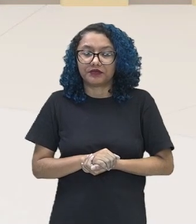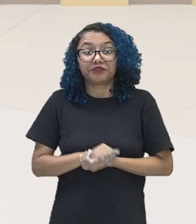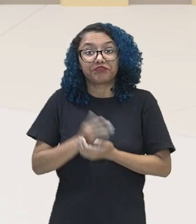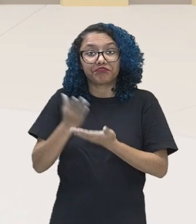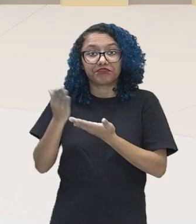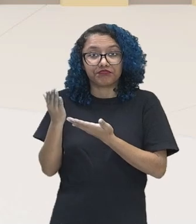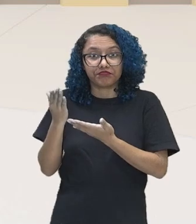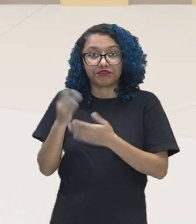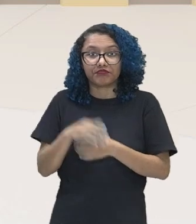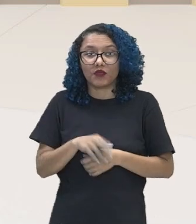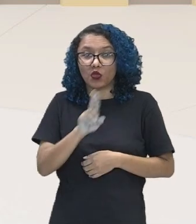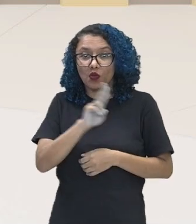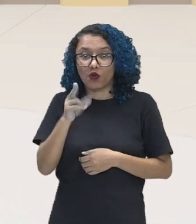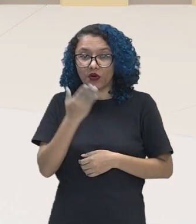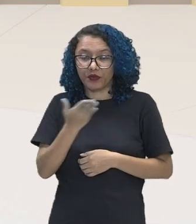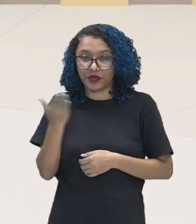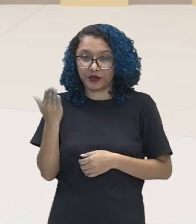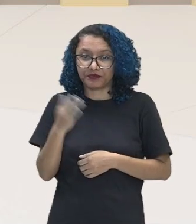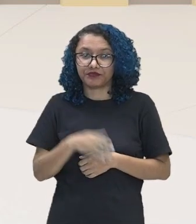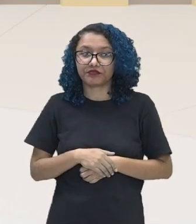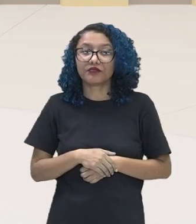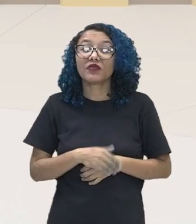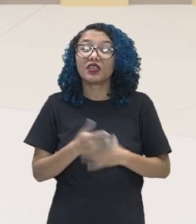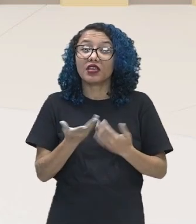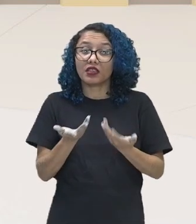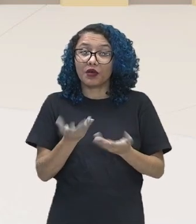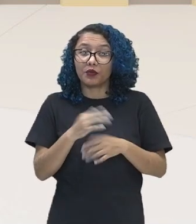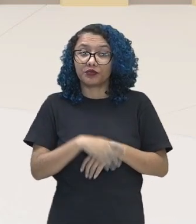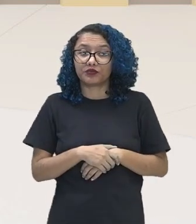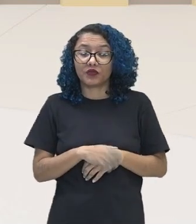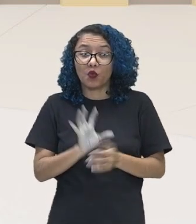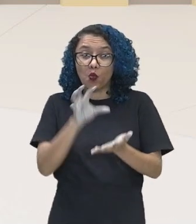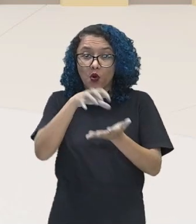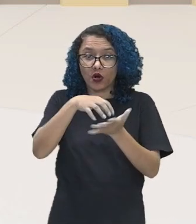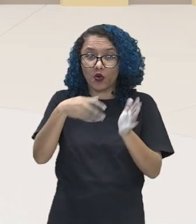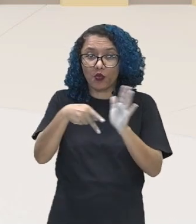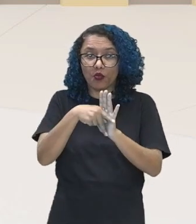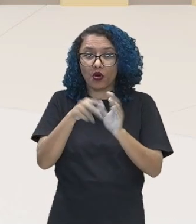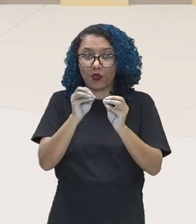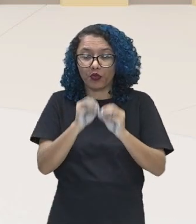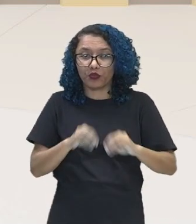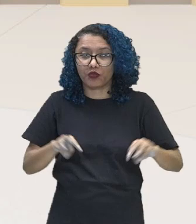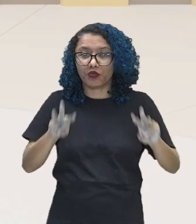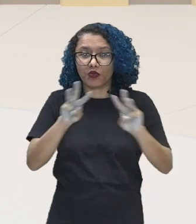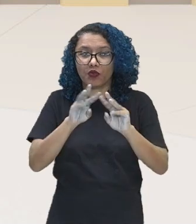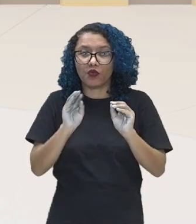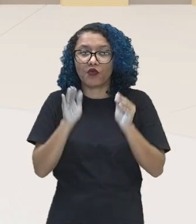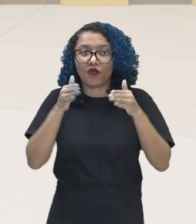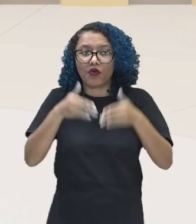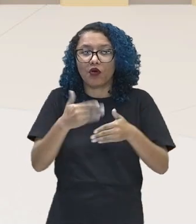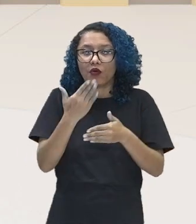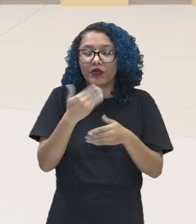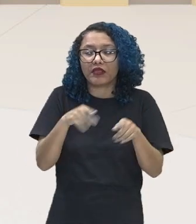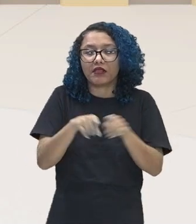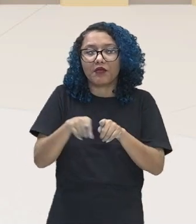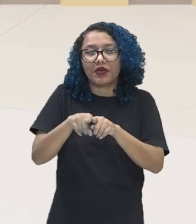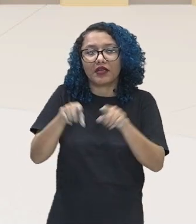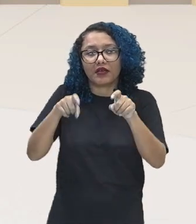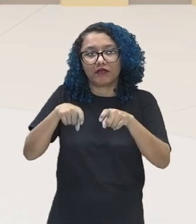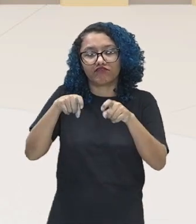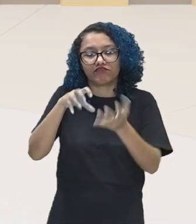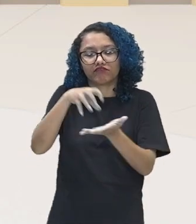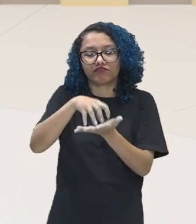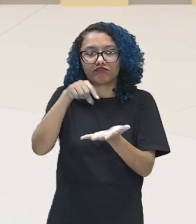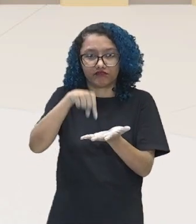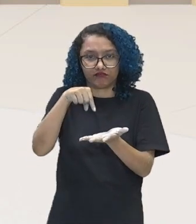A Organização das Nações Unidas para Alimentação e Agricultura é uma das agências